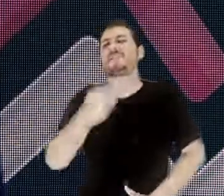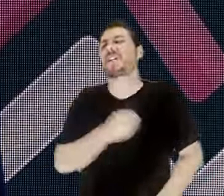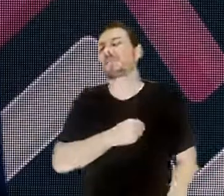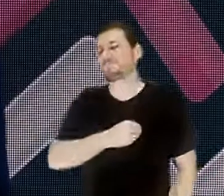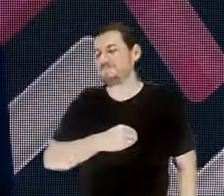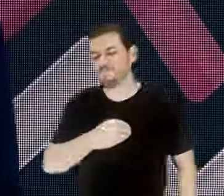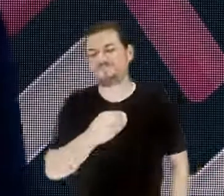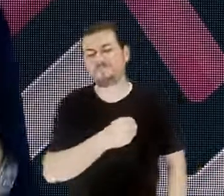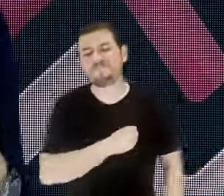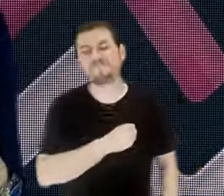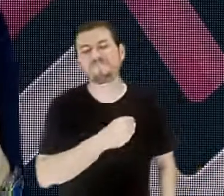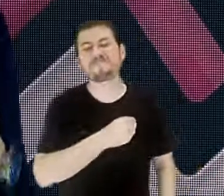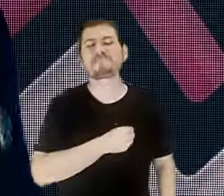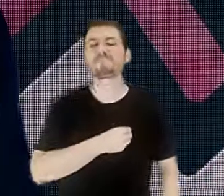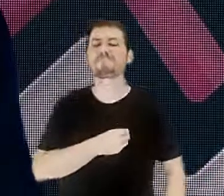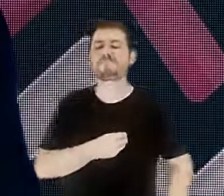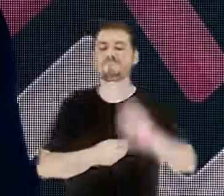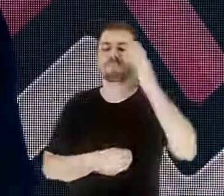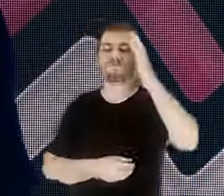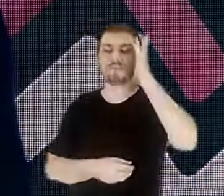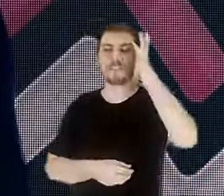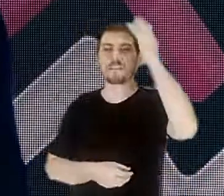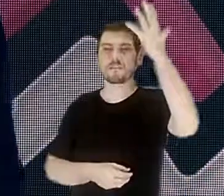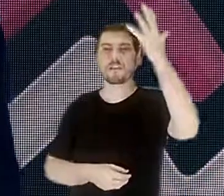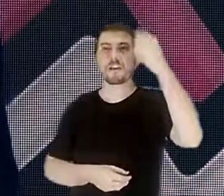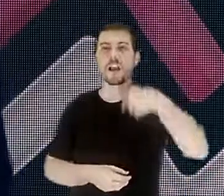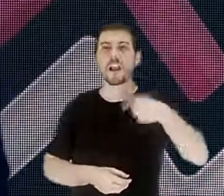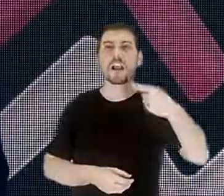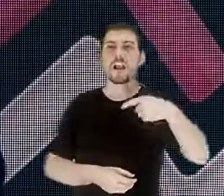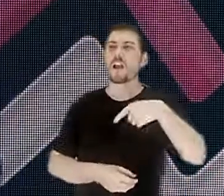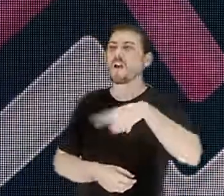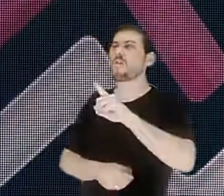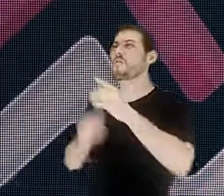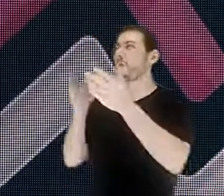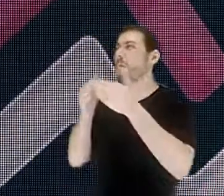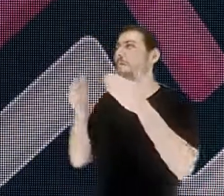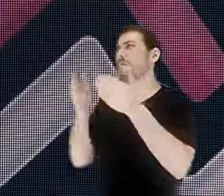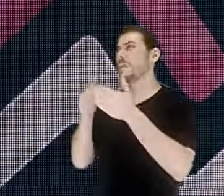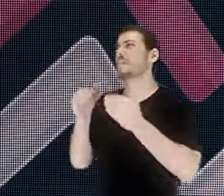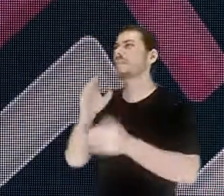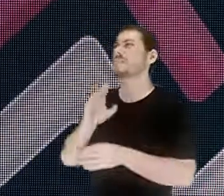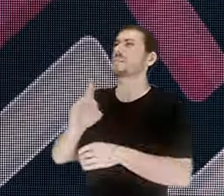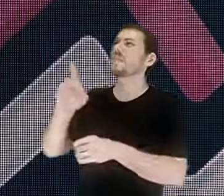miséria. Eu vou